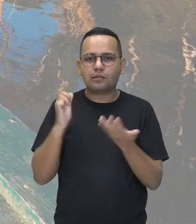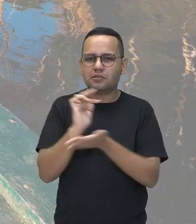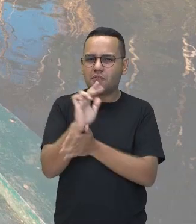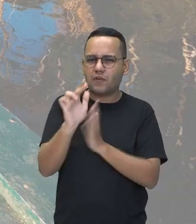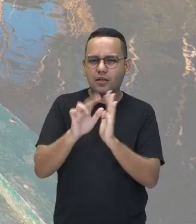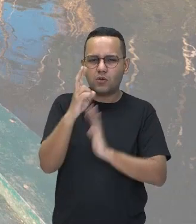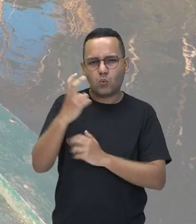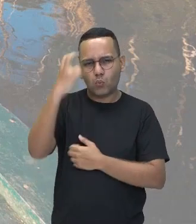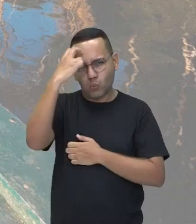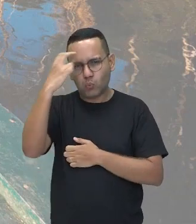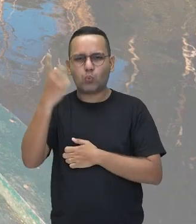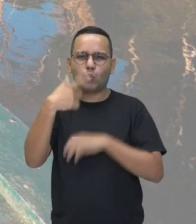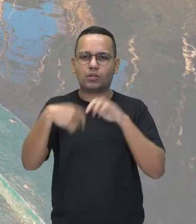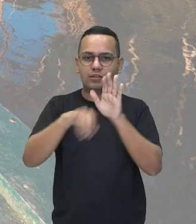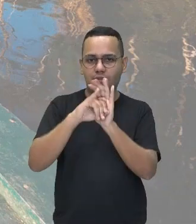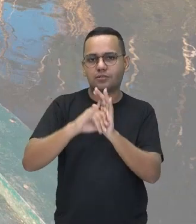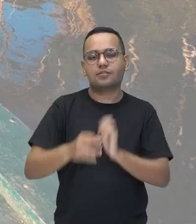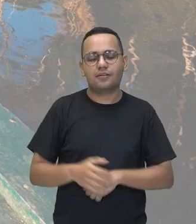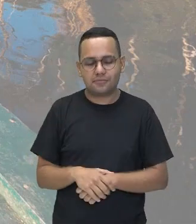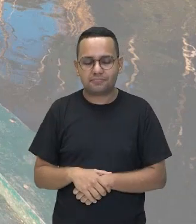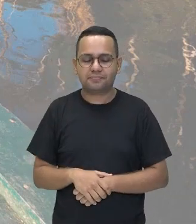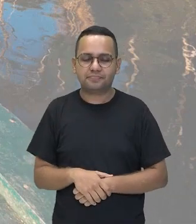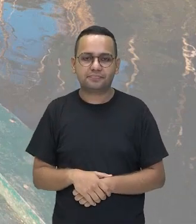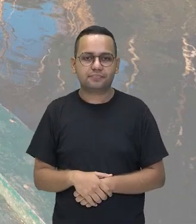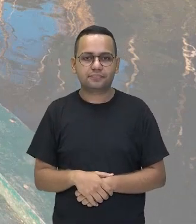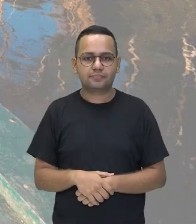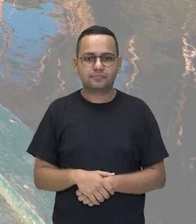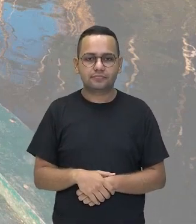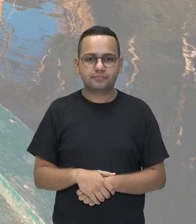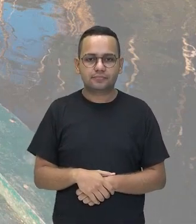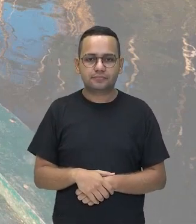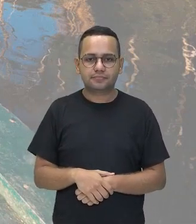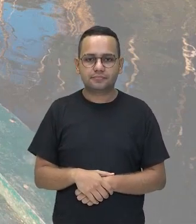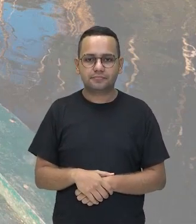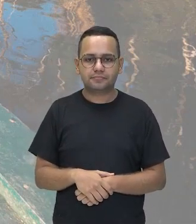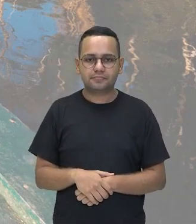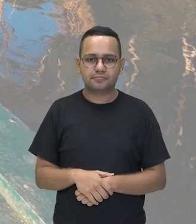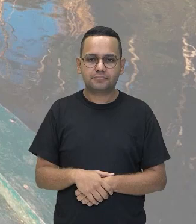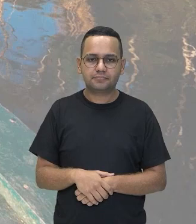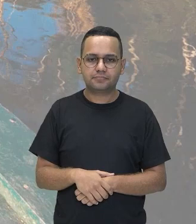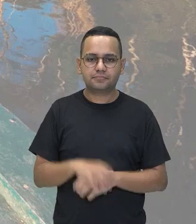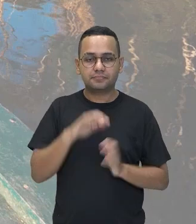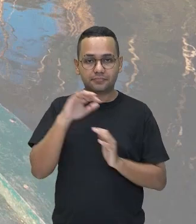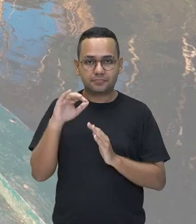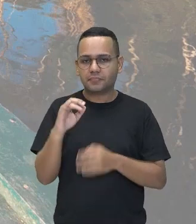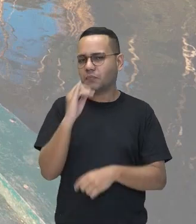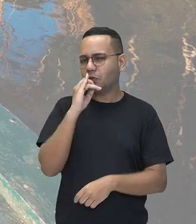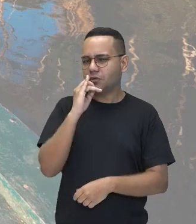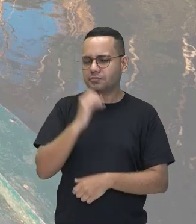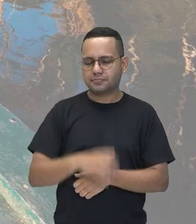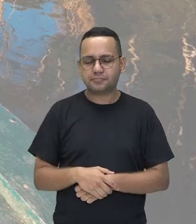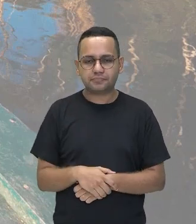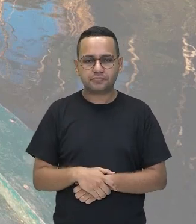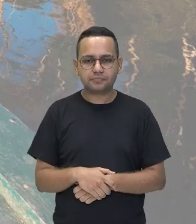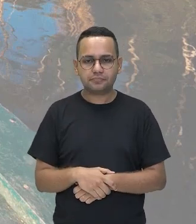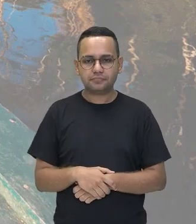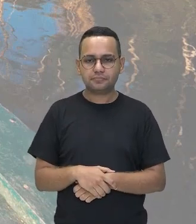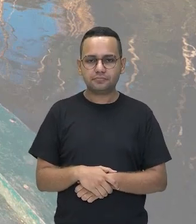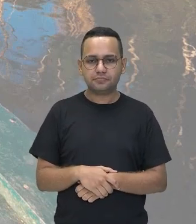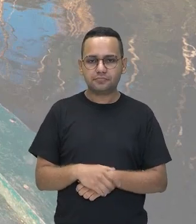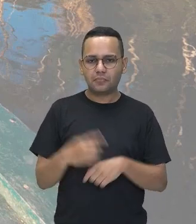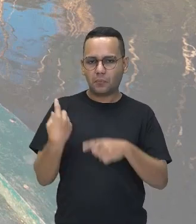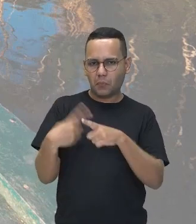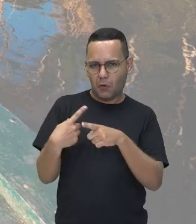tipos de identidades, não é mesmo? Por quê? Porque nós, se a gente olhar no mapa, somos tão